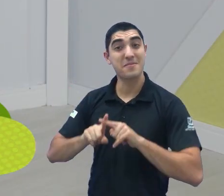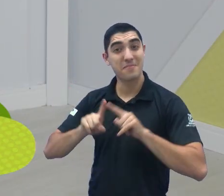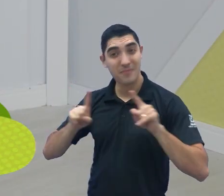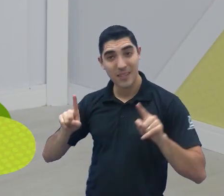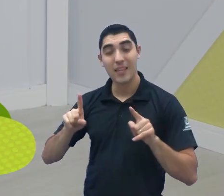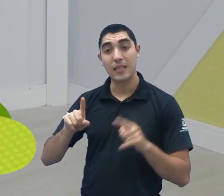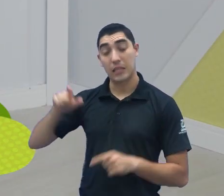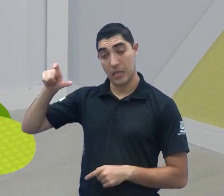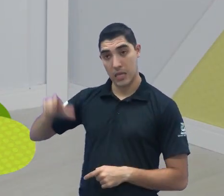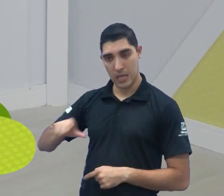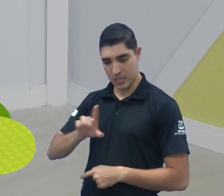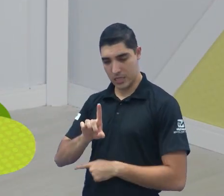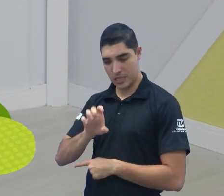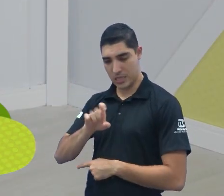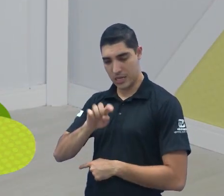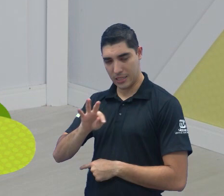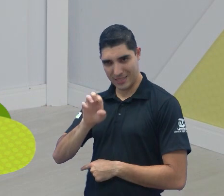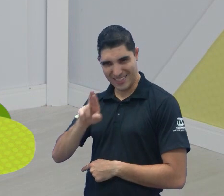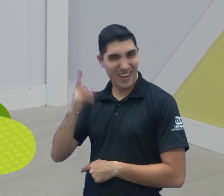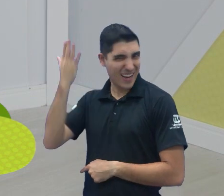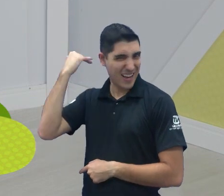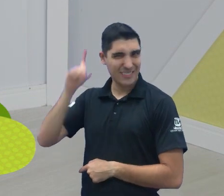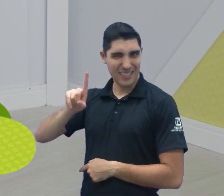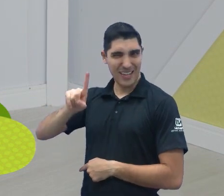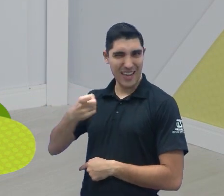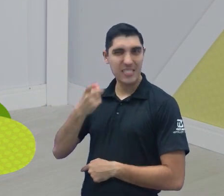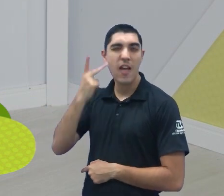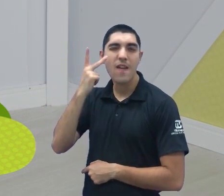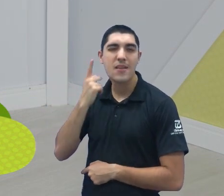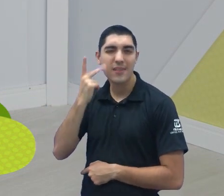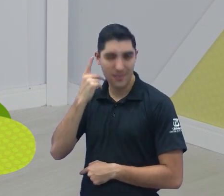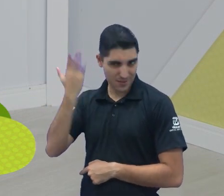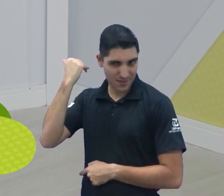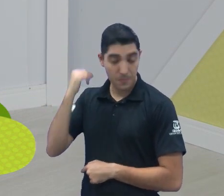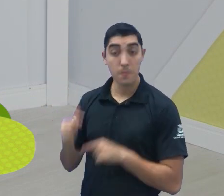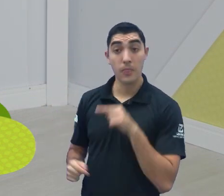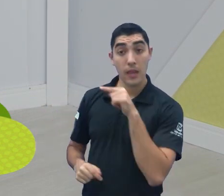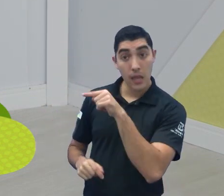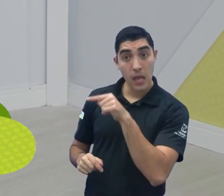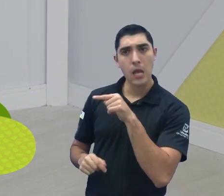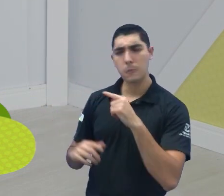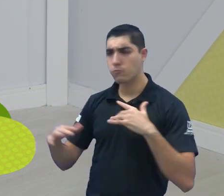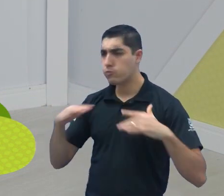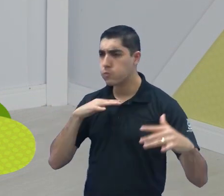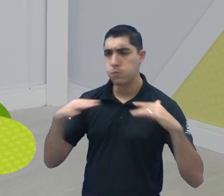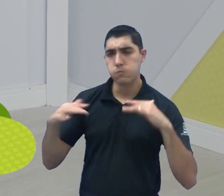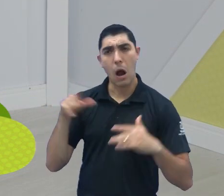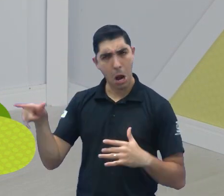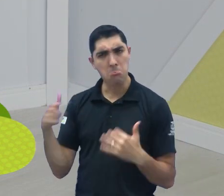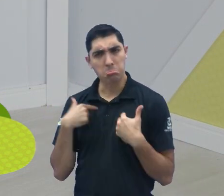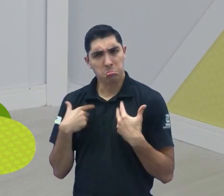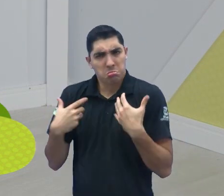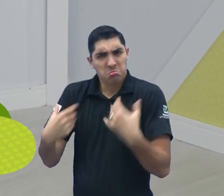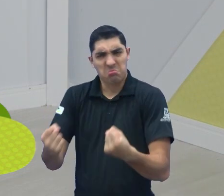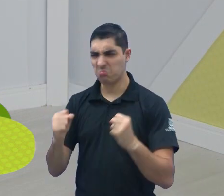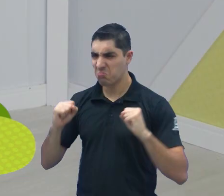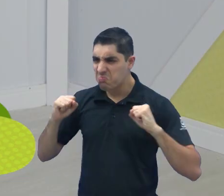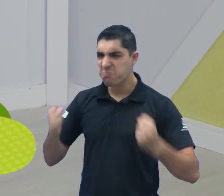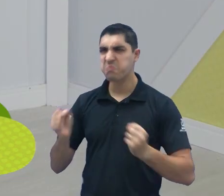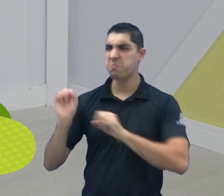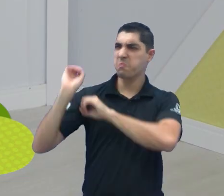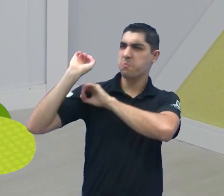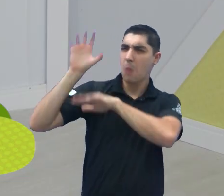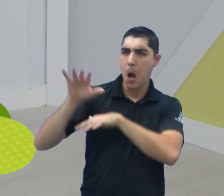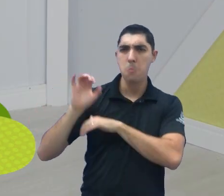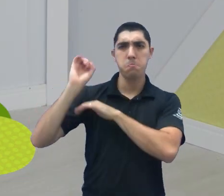jogava no basquete cearense, né, hoje Fortaleza, basquete cearense, ele sempre foi um jogador que chamava a responsabilidade mesmo. Ele